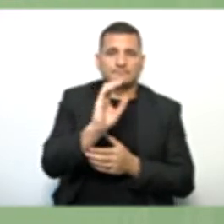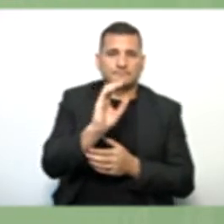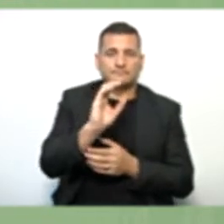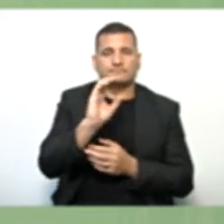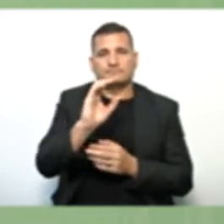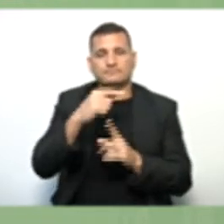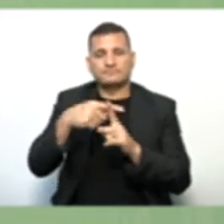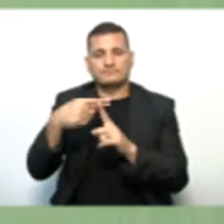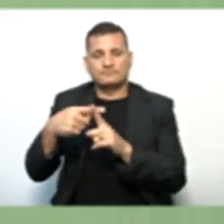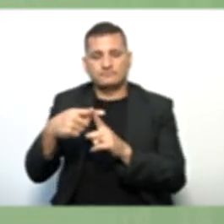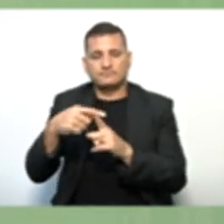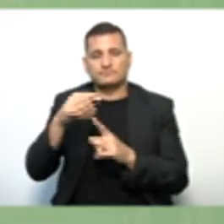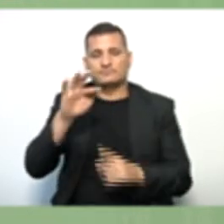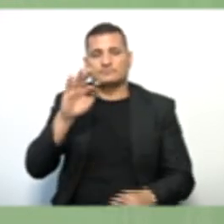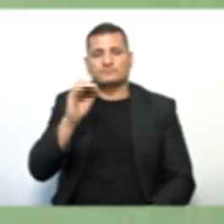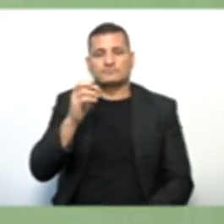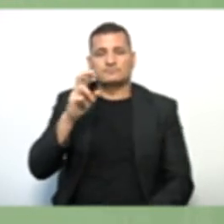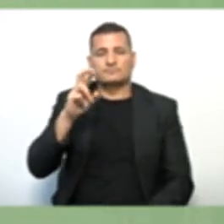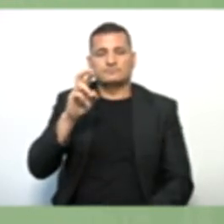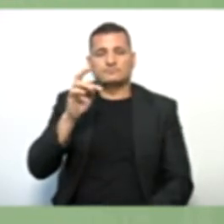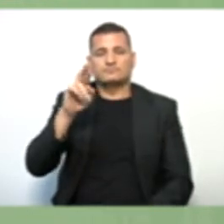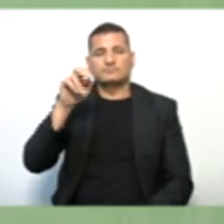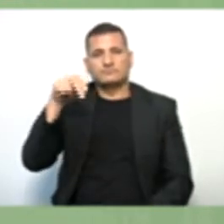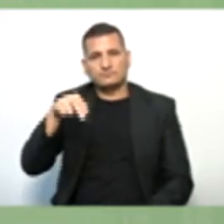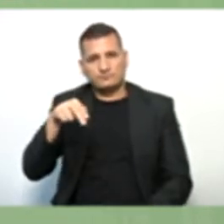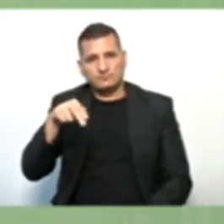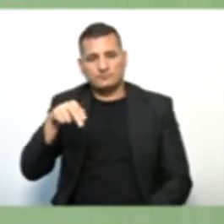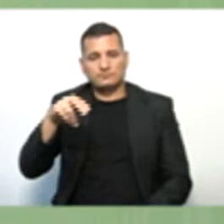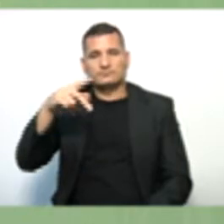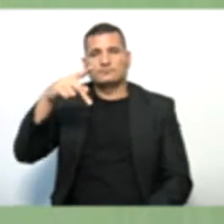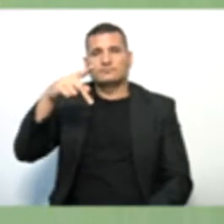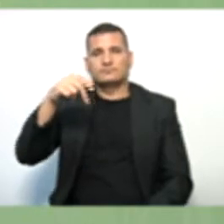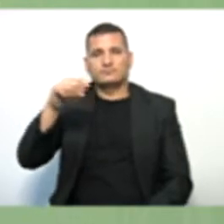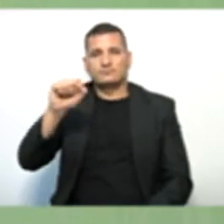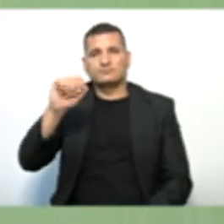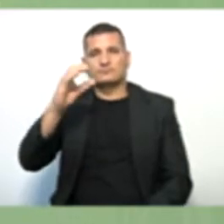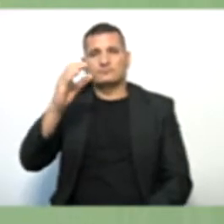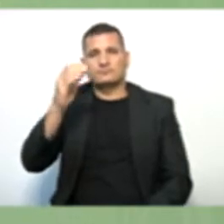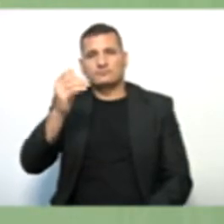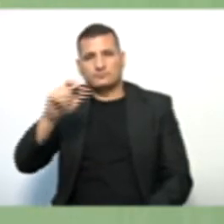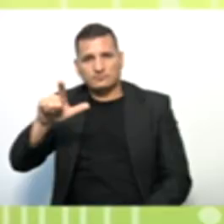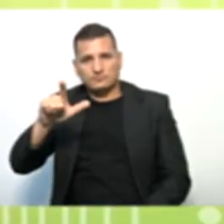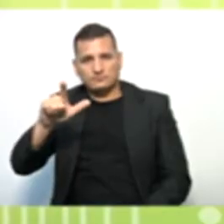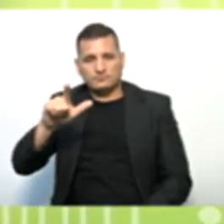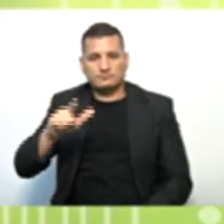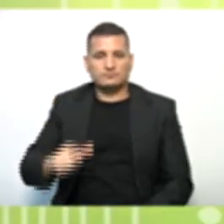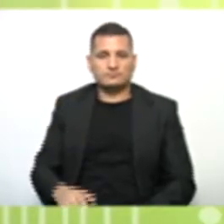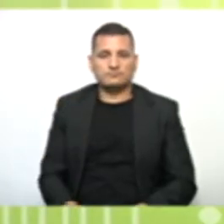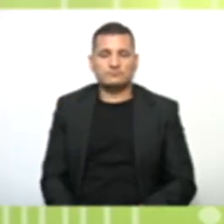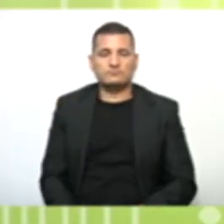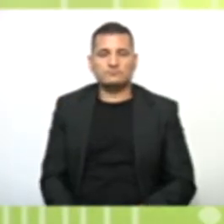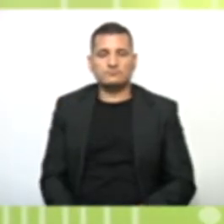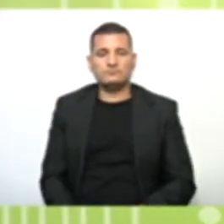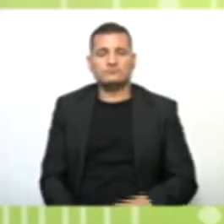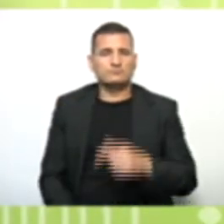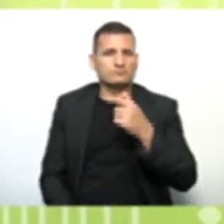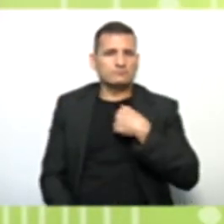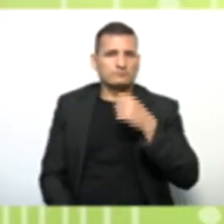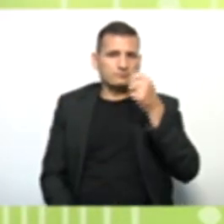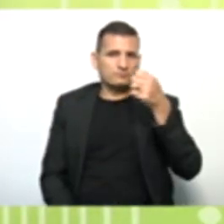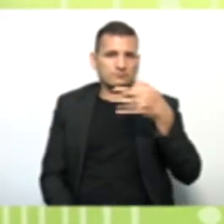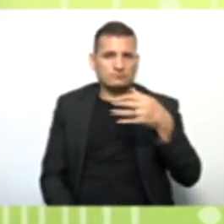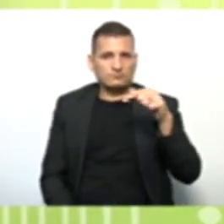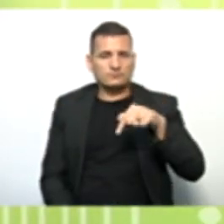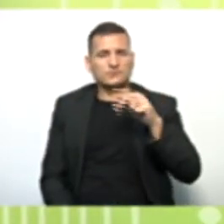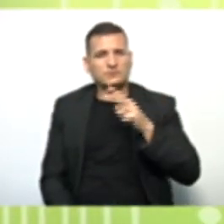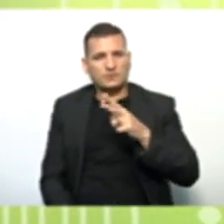C++, Fortran e Pascal. Pessoal, quando eu estiver falando aqui, olha aqui para mim aqui agora, rapidinho. Quando eu estiver falando aqui toda vez de